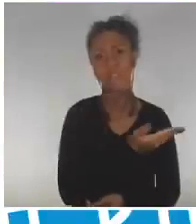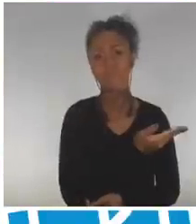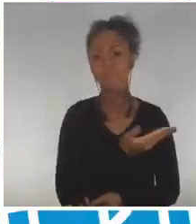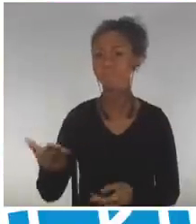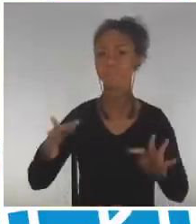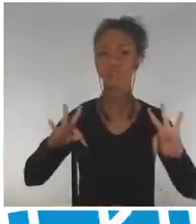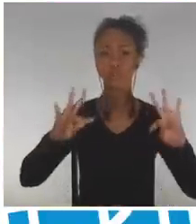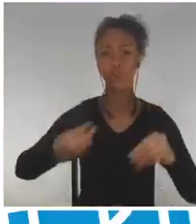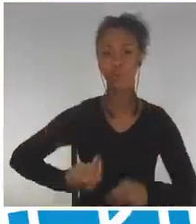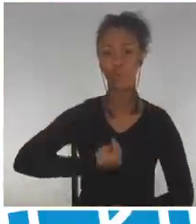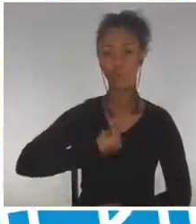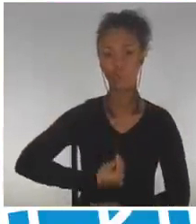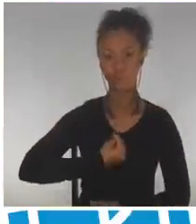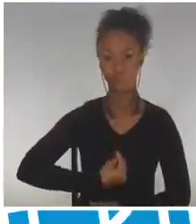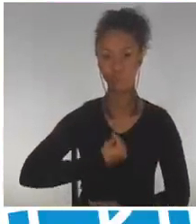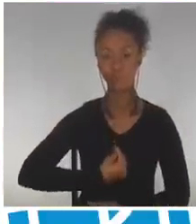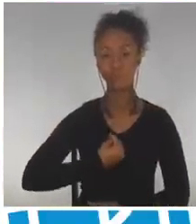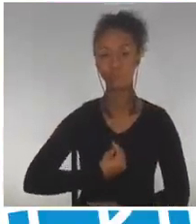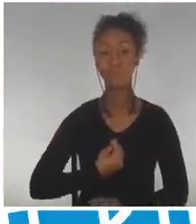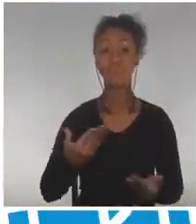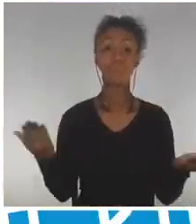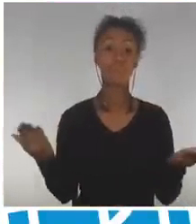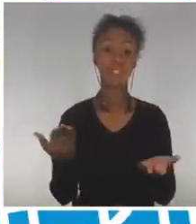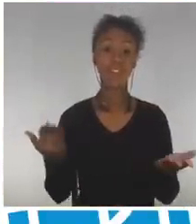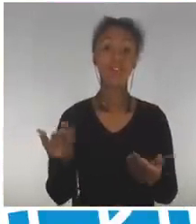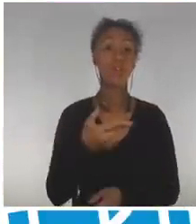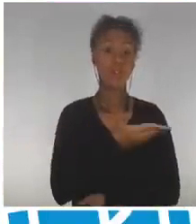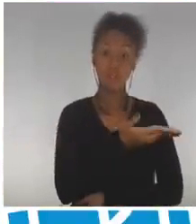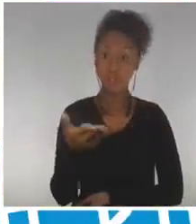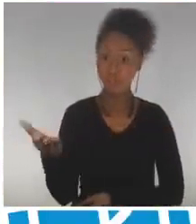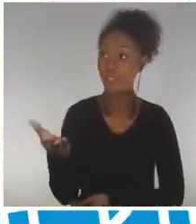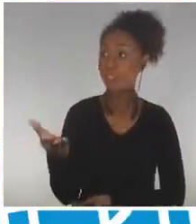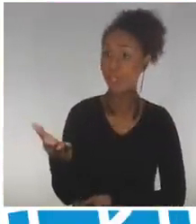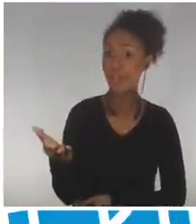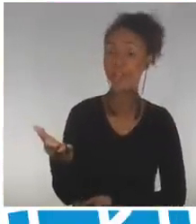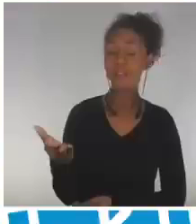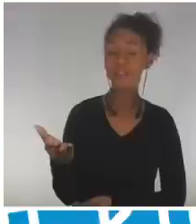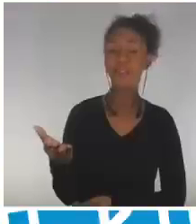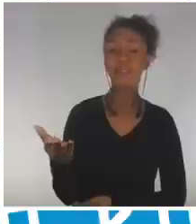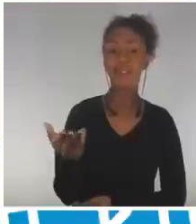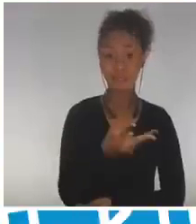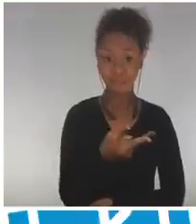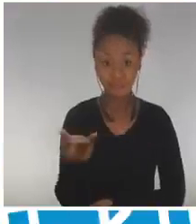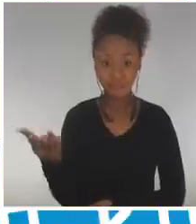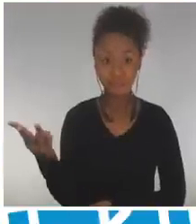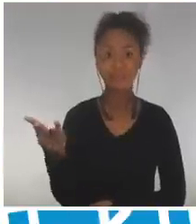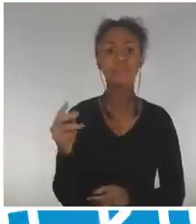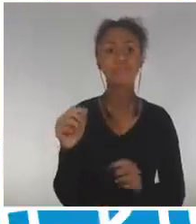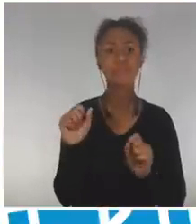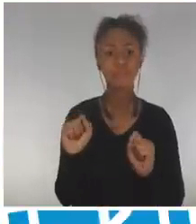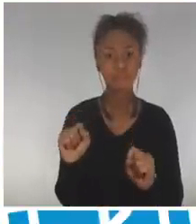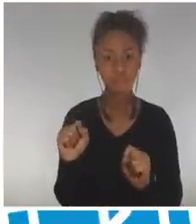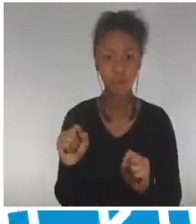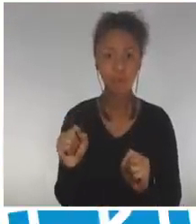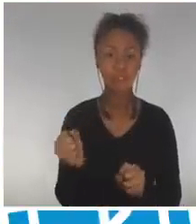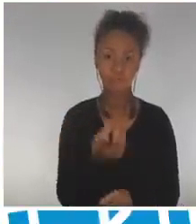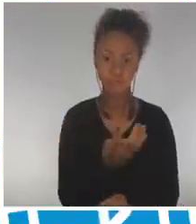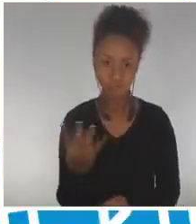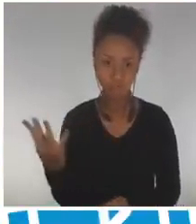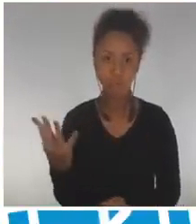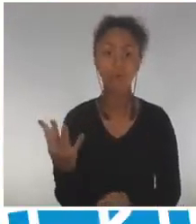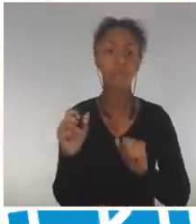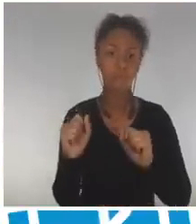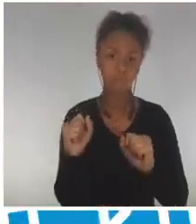vocês e vou passar a palavra para vocês se manifestarem, né? Passo primeiro para Nilma, vou seguir a mesma